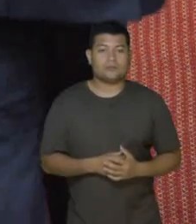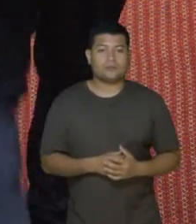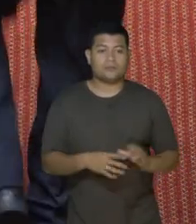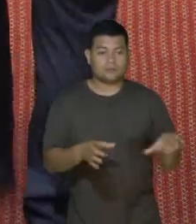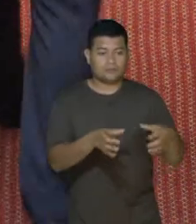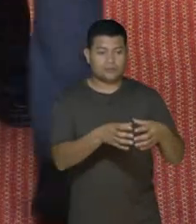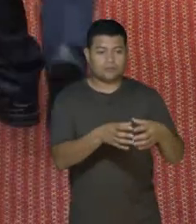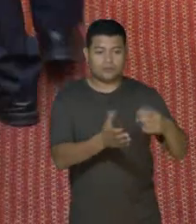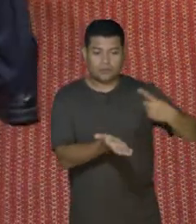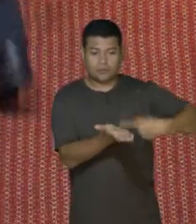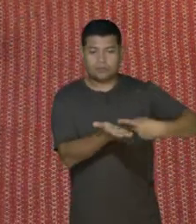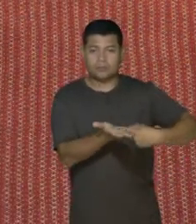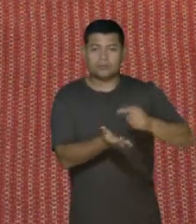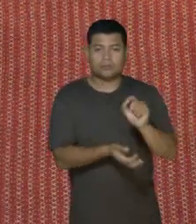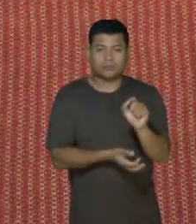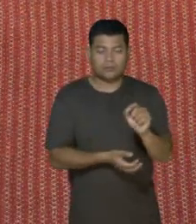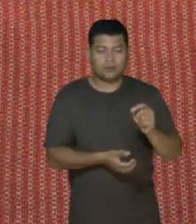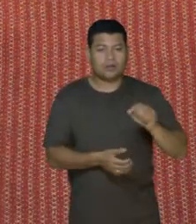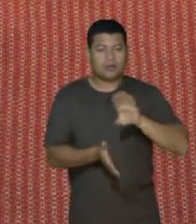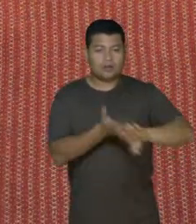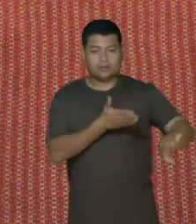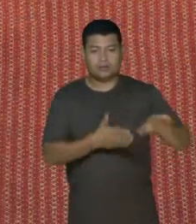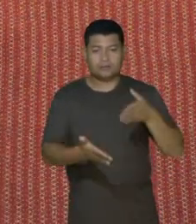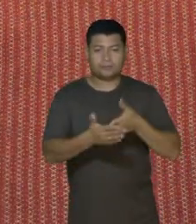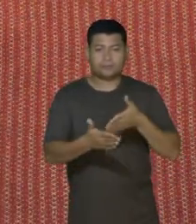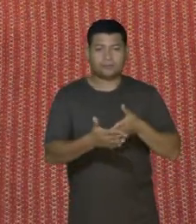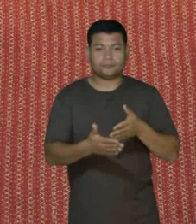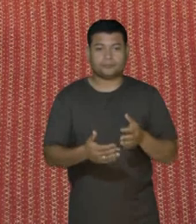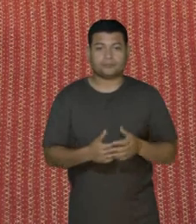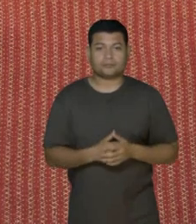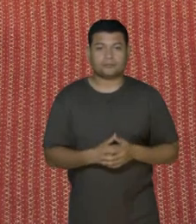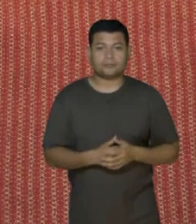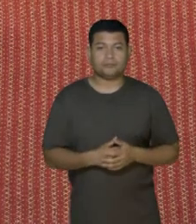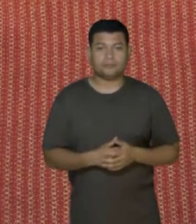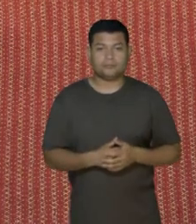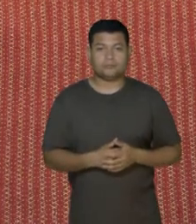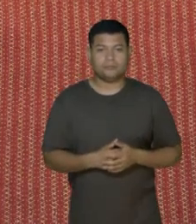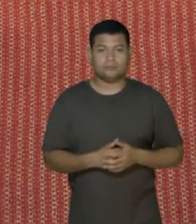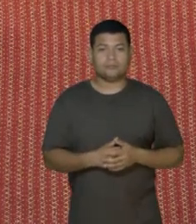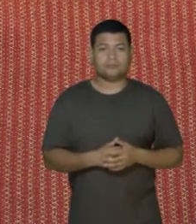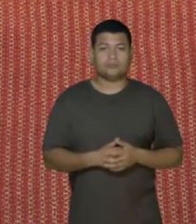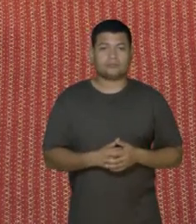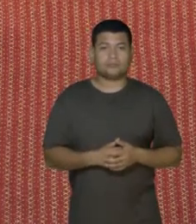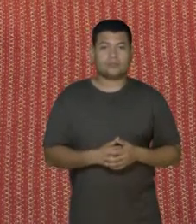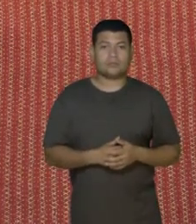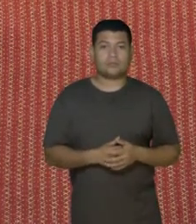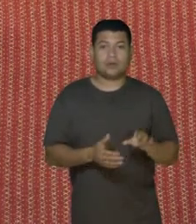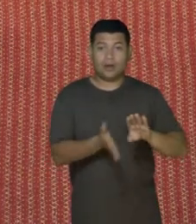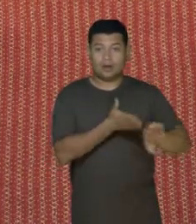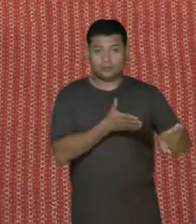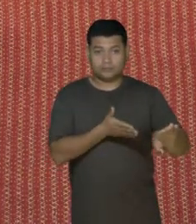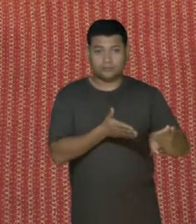pela rejeição ao veto. Pela manutenção. Rejeição.